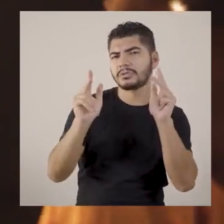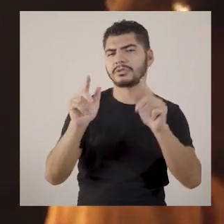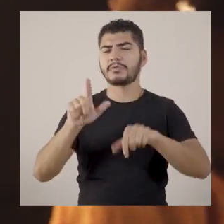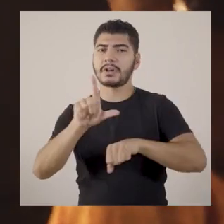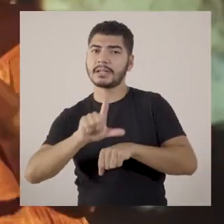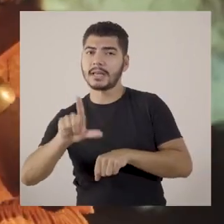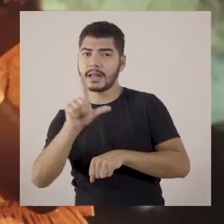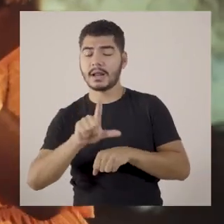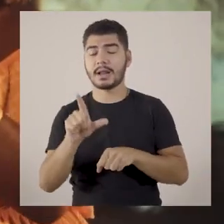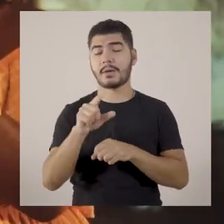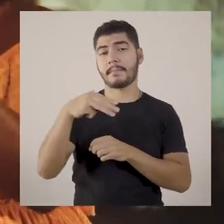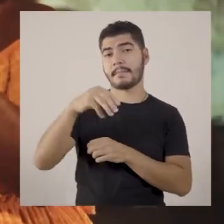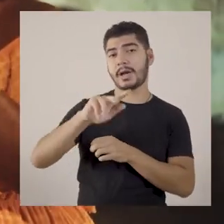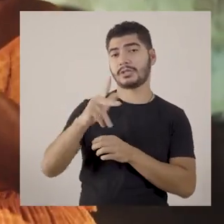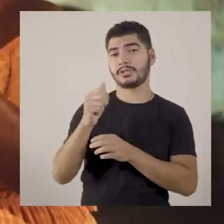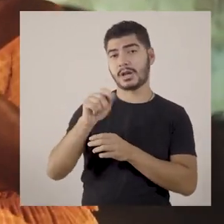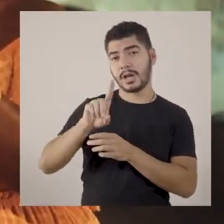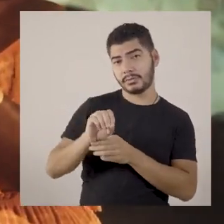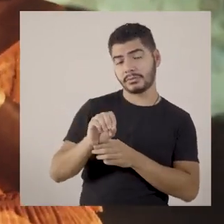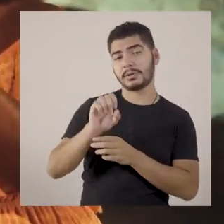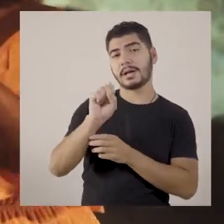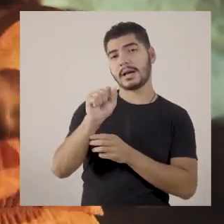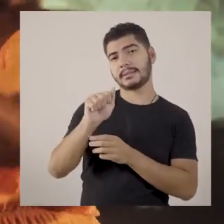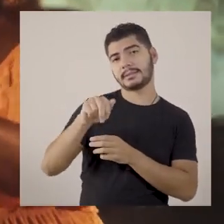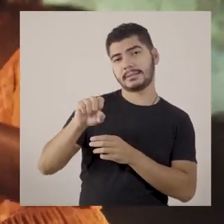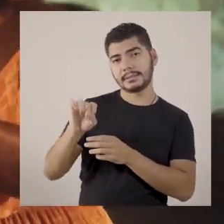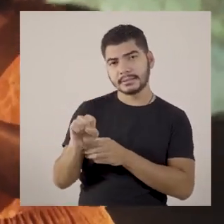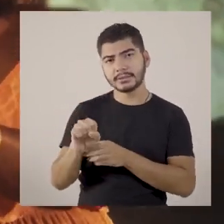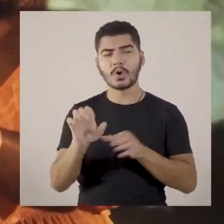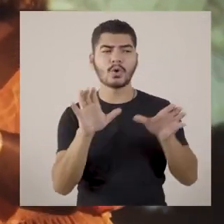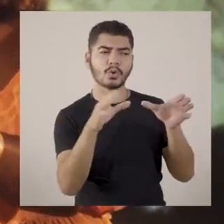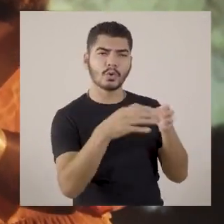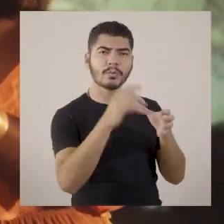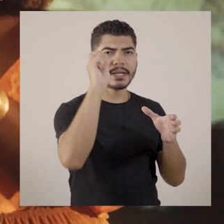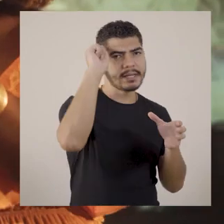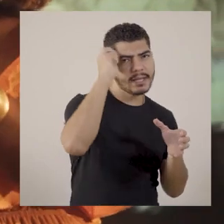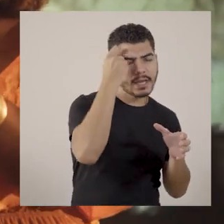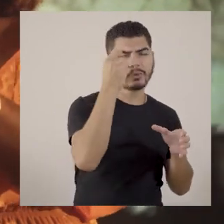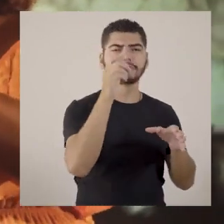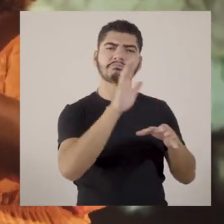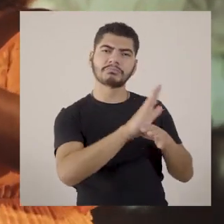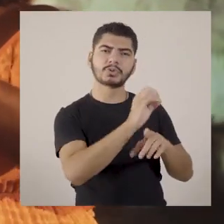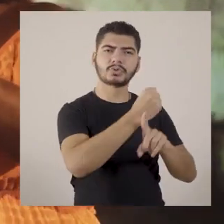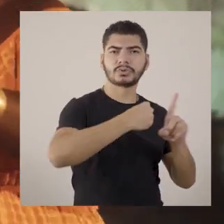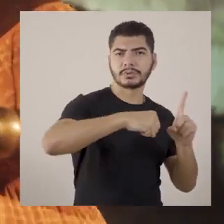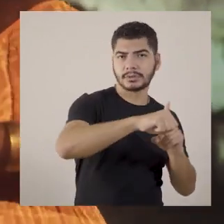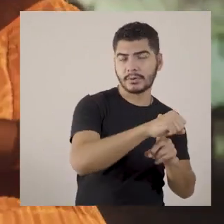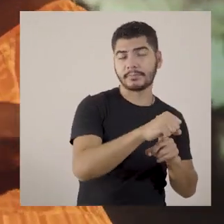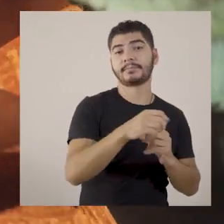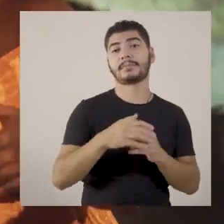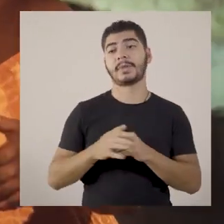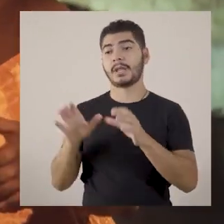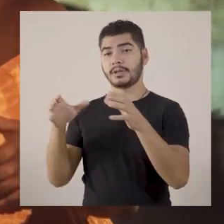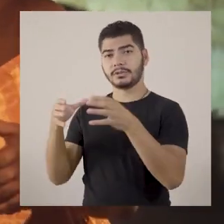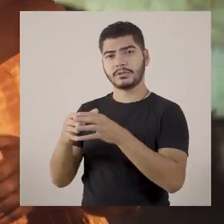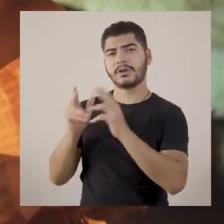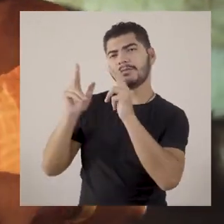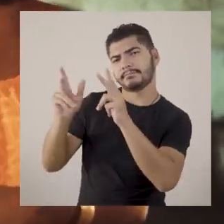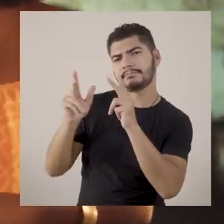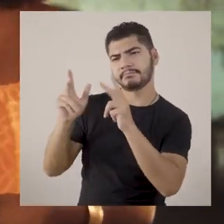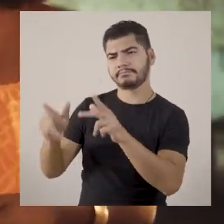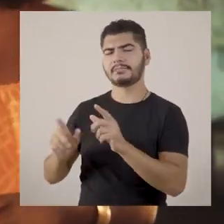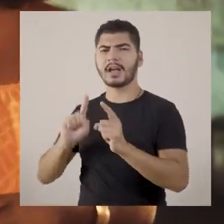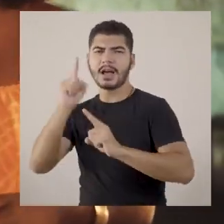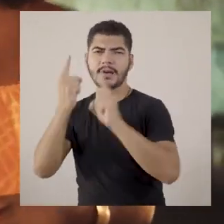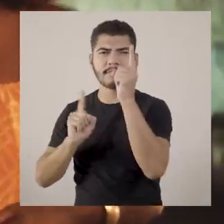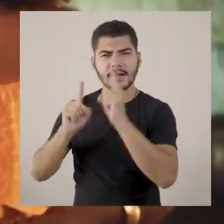Machado de Assis, o Clube Negro de Cultura Física e Social, a Sociedade Recreativa e Carnavalesca Bambas,